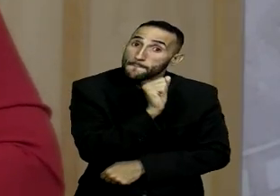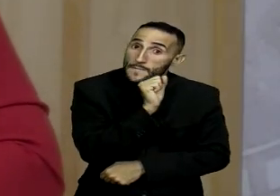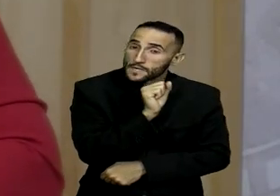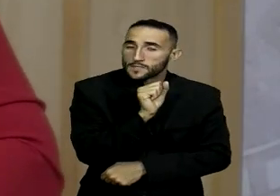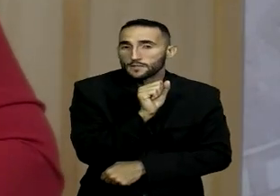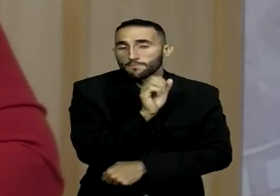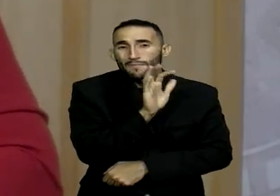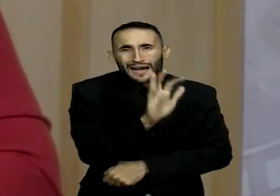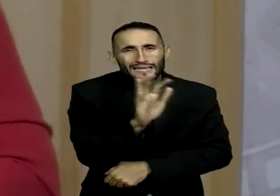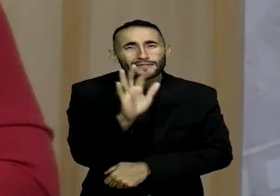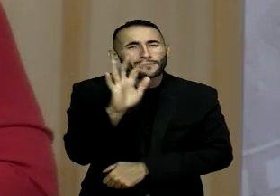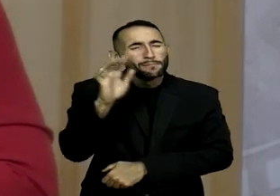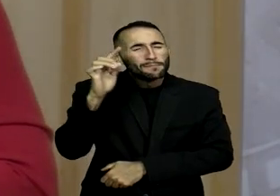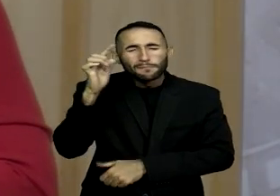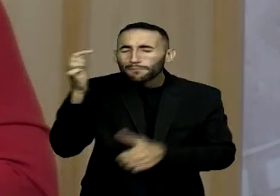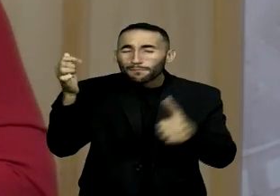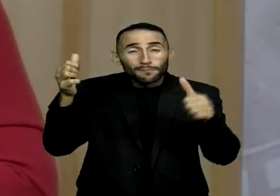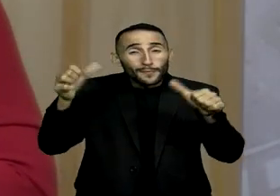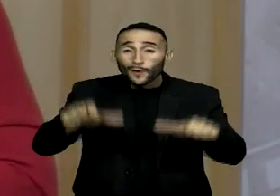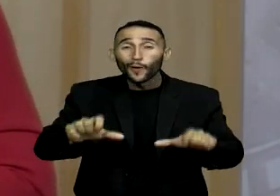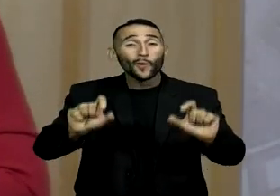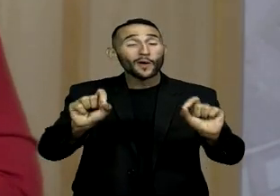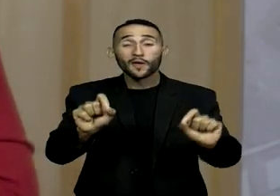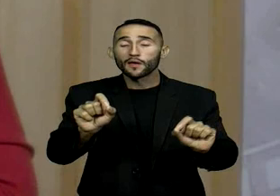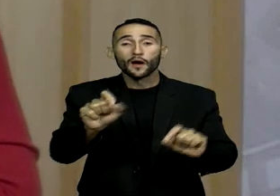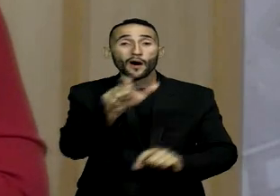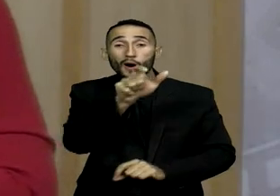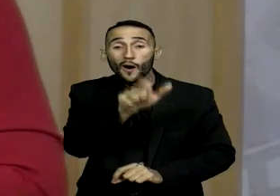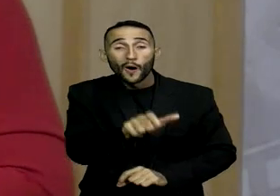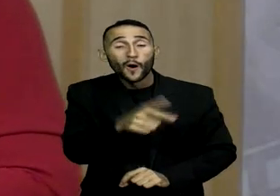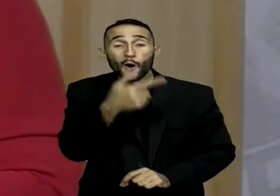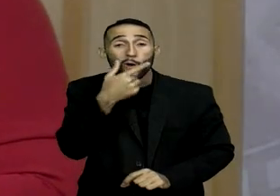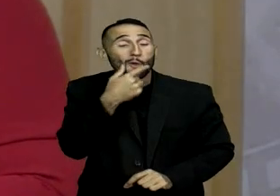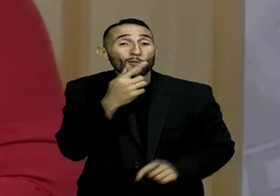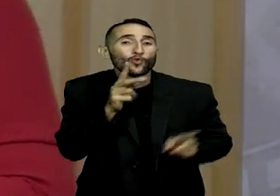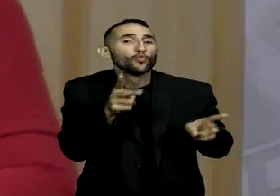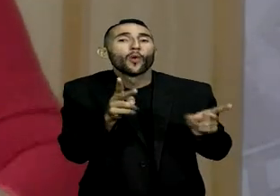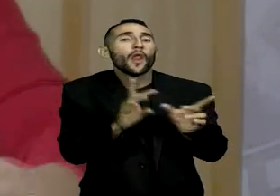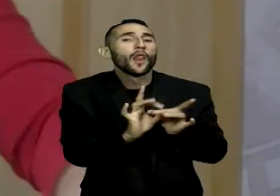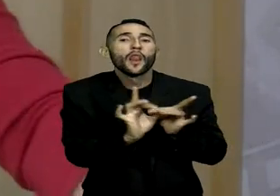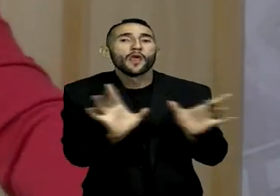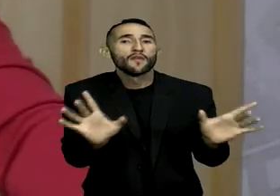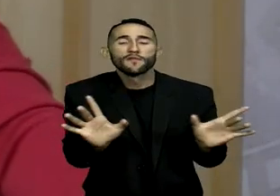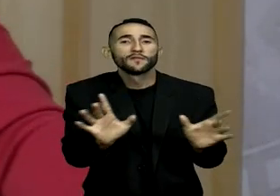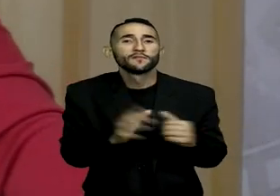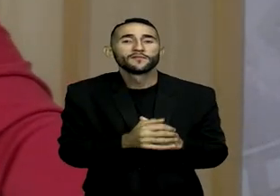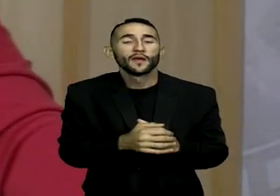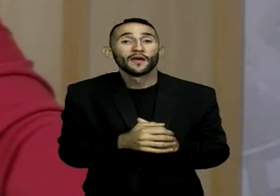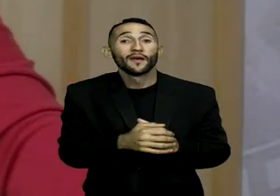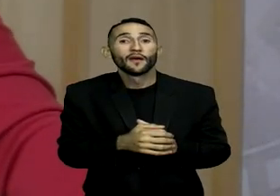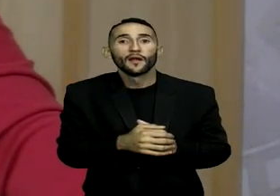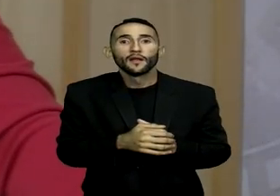esse cara está solto. Que no outro dia, pela manhã, ele foi solto.